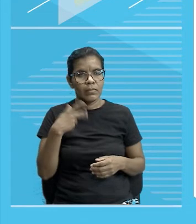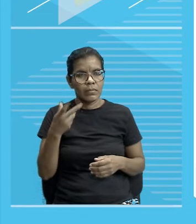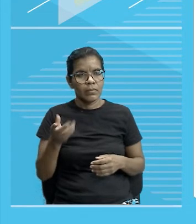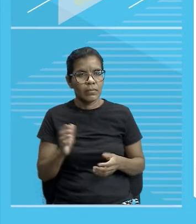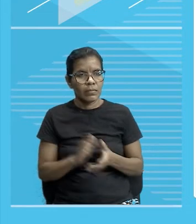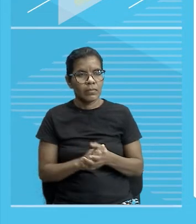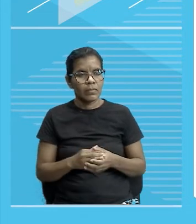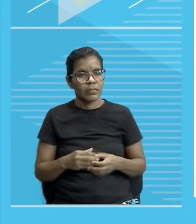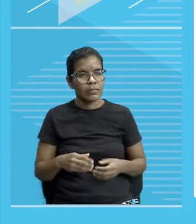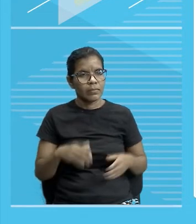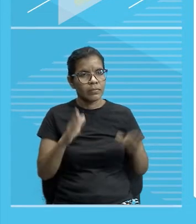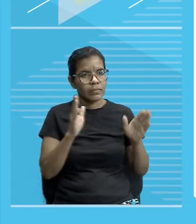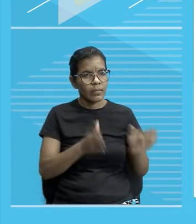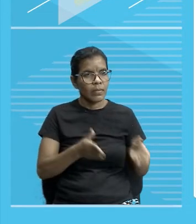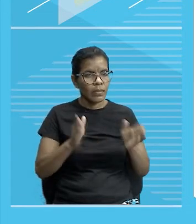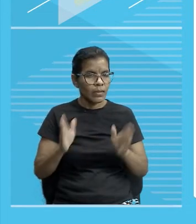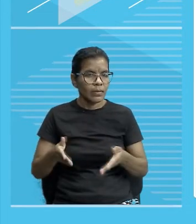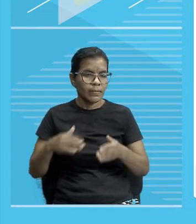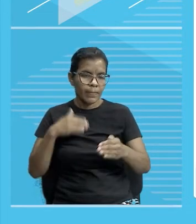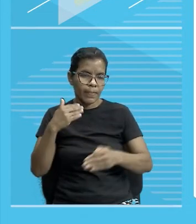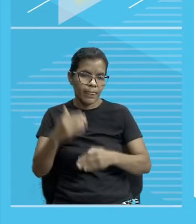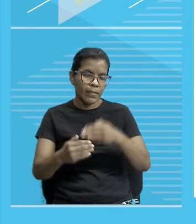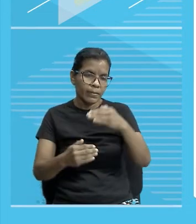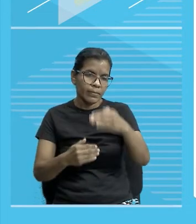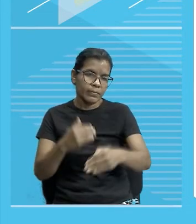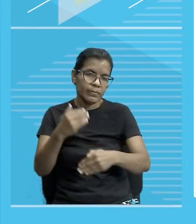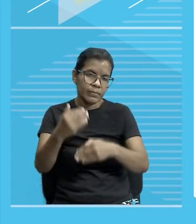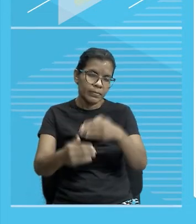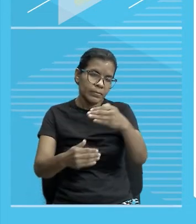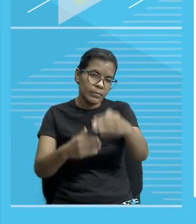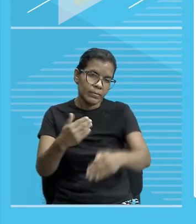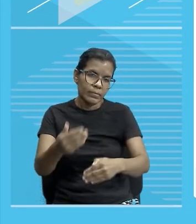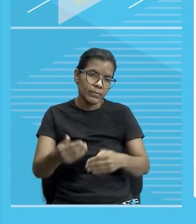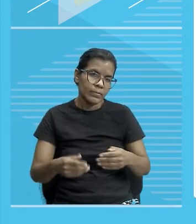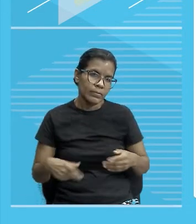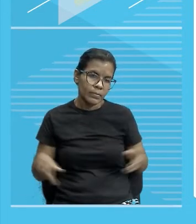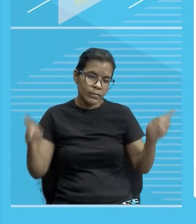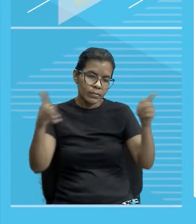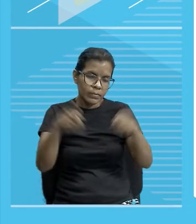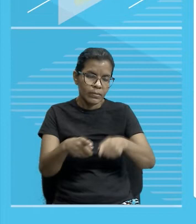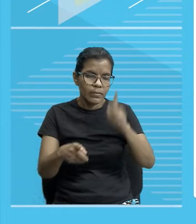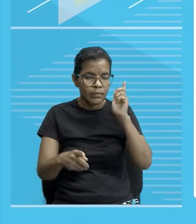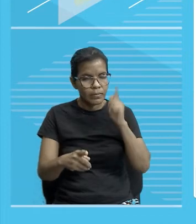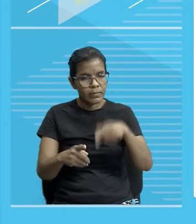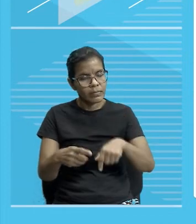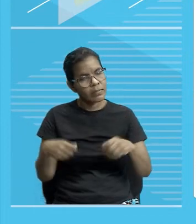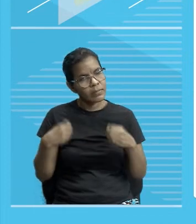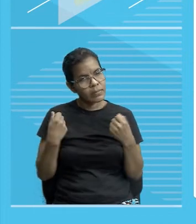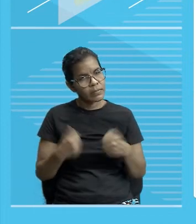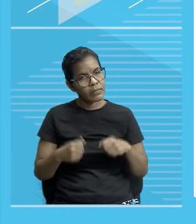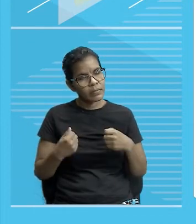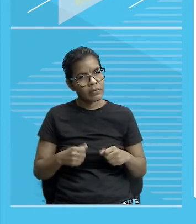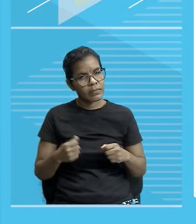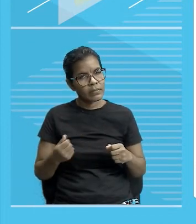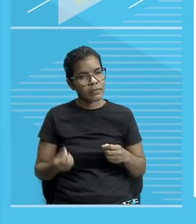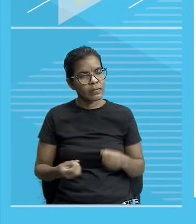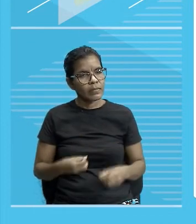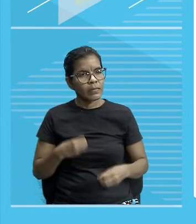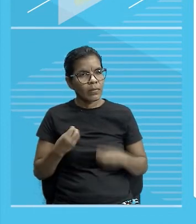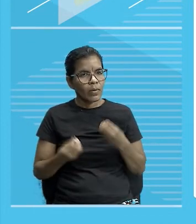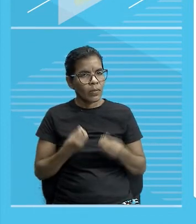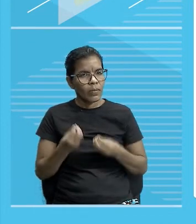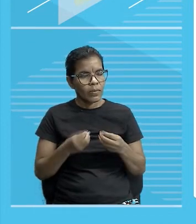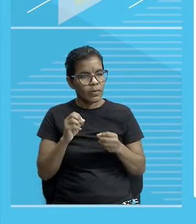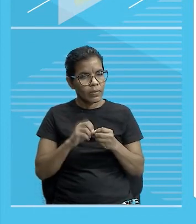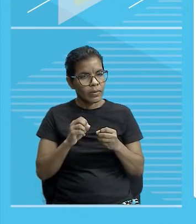são etapas sucessivas e detalhadas indicando como executar as tarefas e alcançar as metas